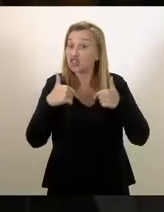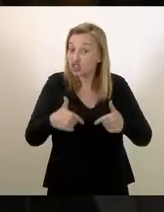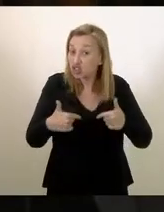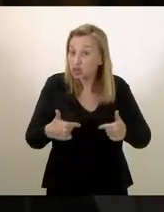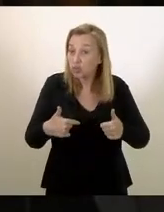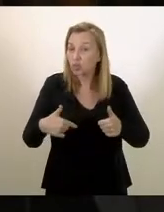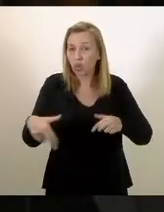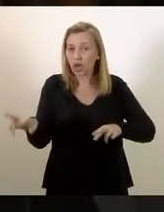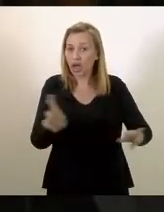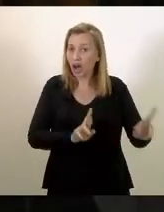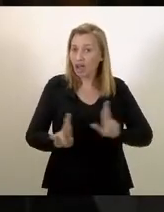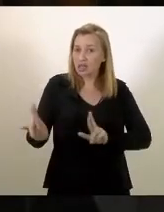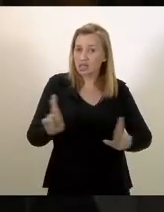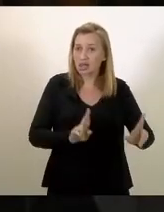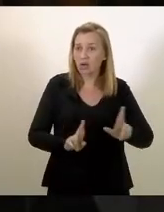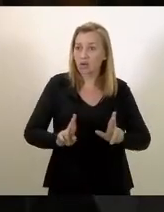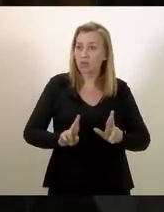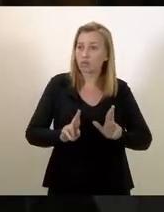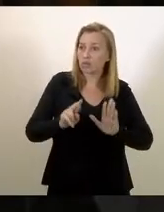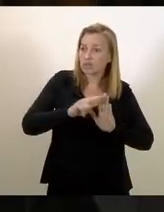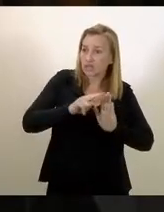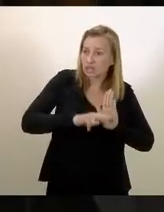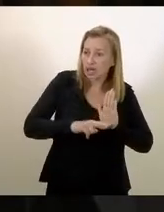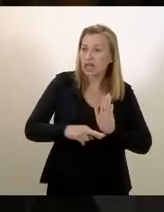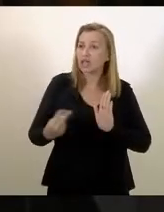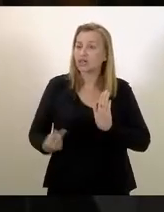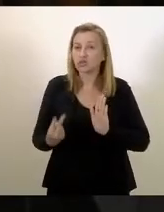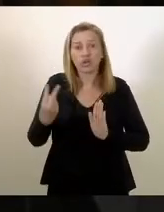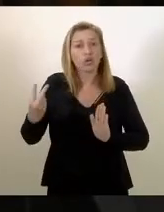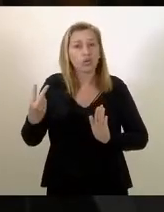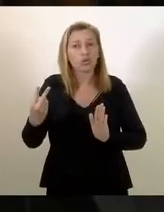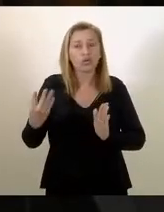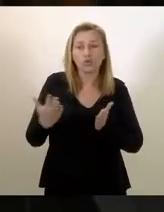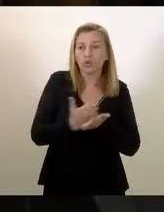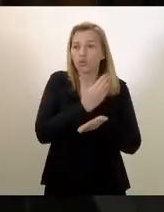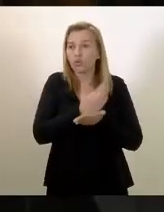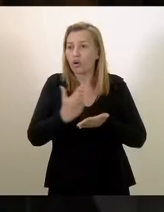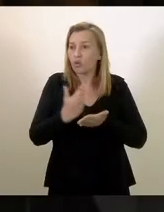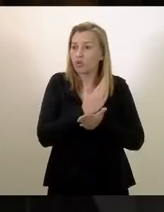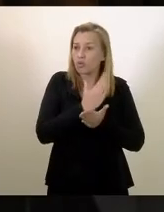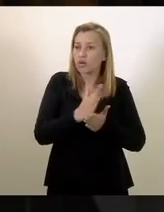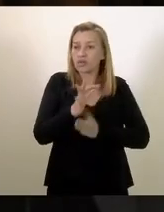relação a esses princípios com alguma rigidez